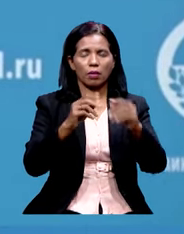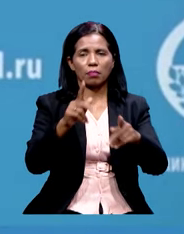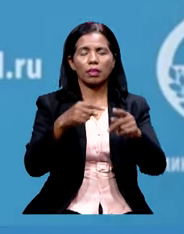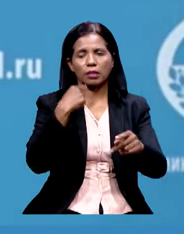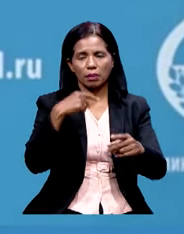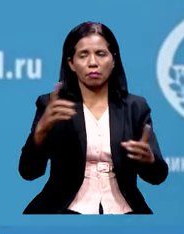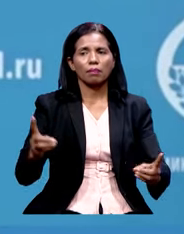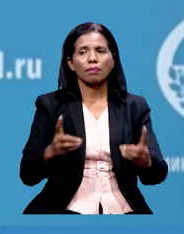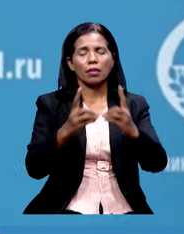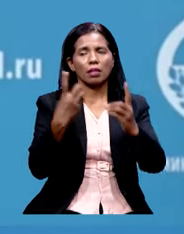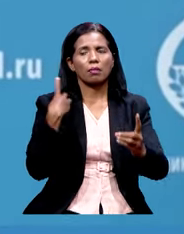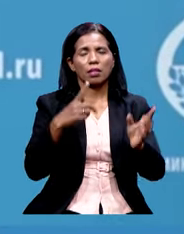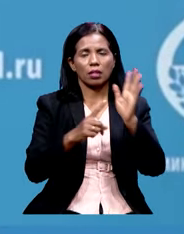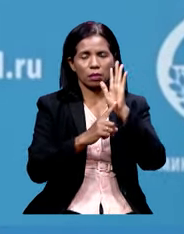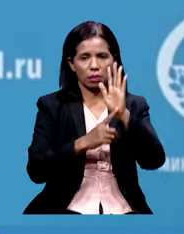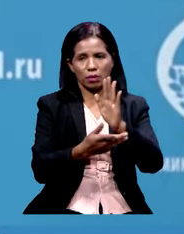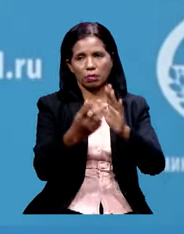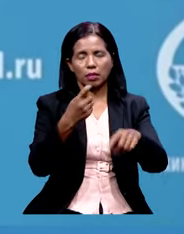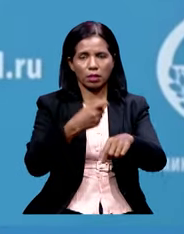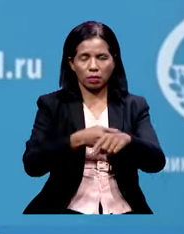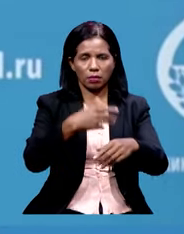Amise informa ba imi e a tempo termai.